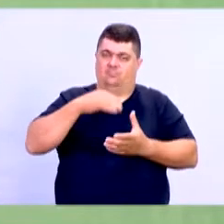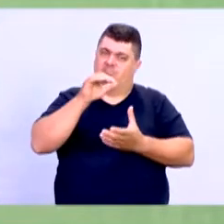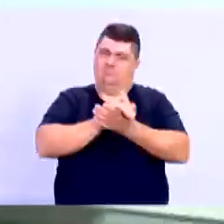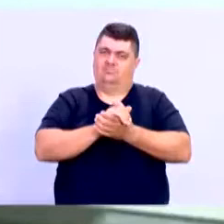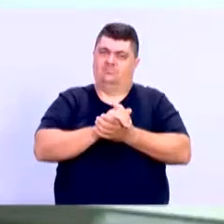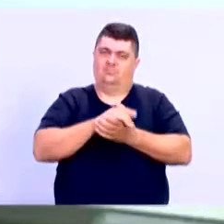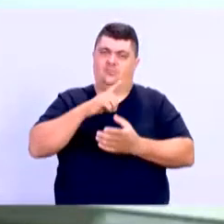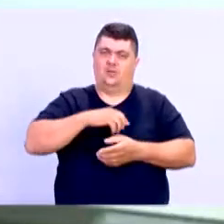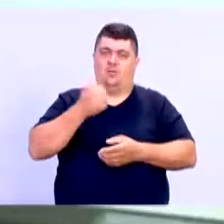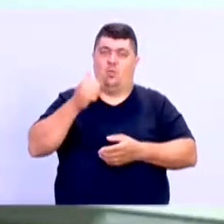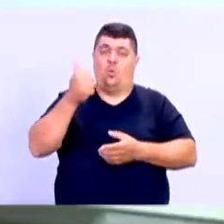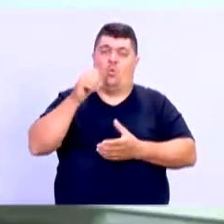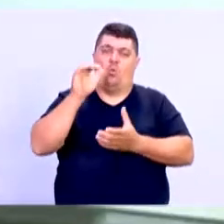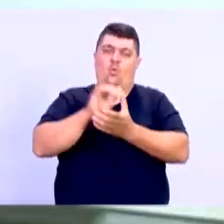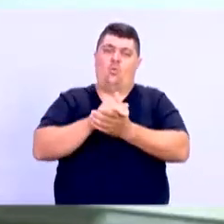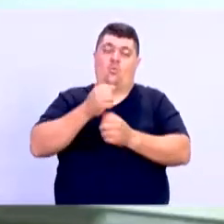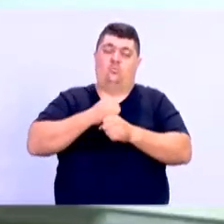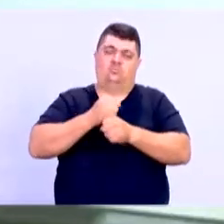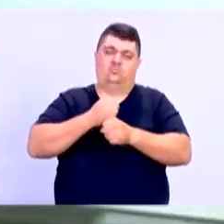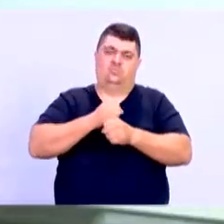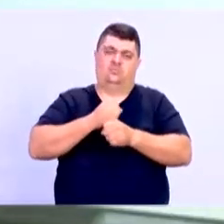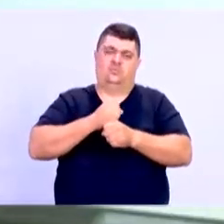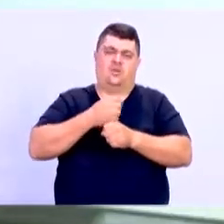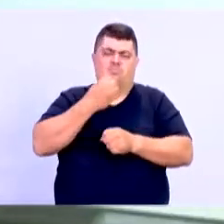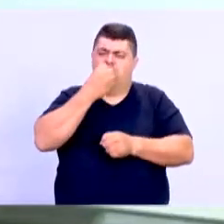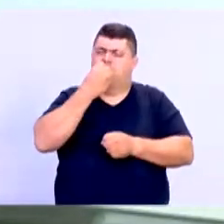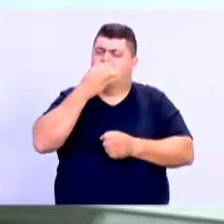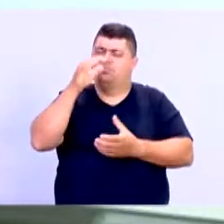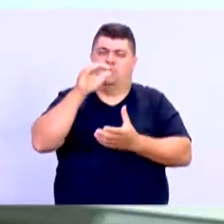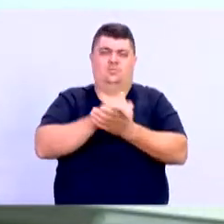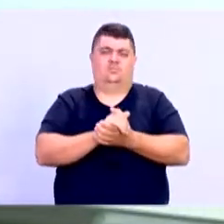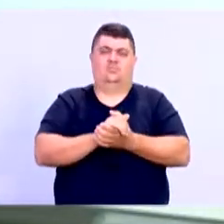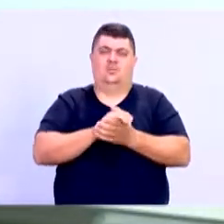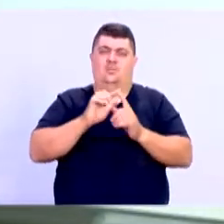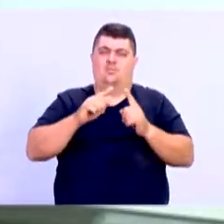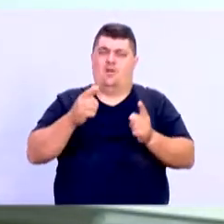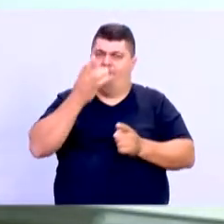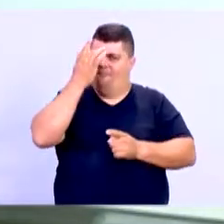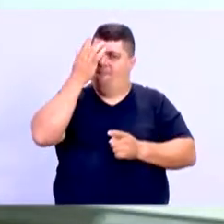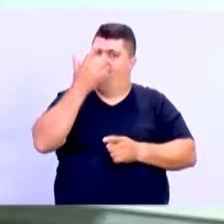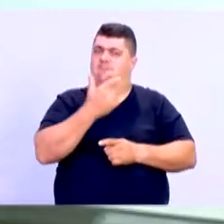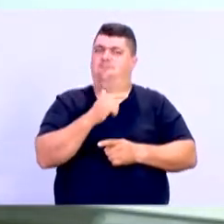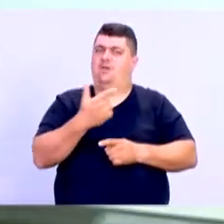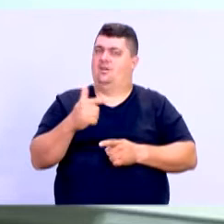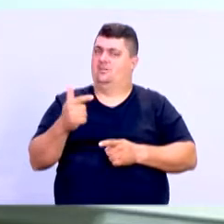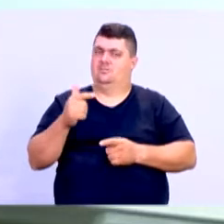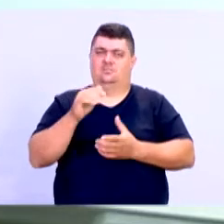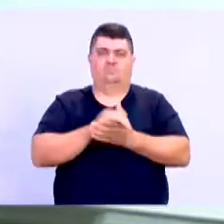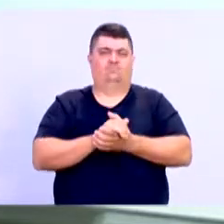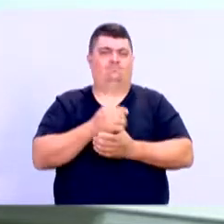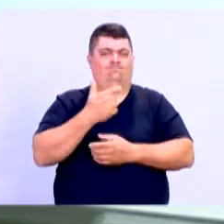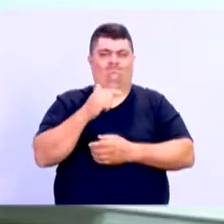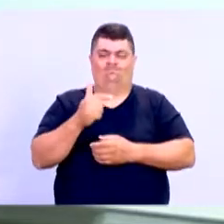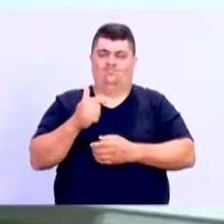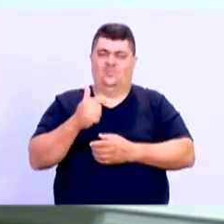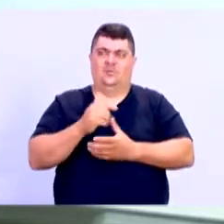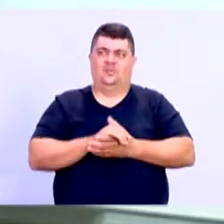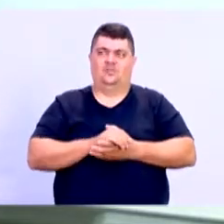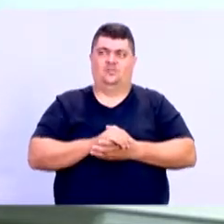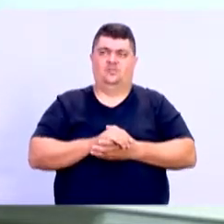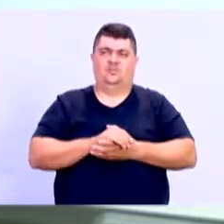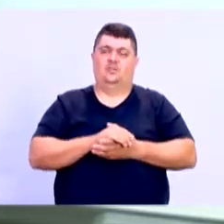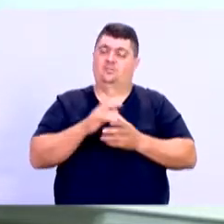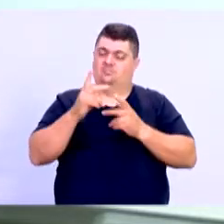casado, tenho 11 anos de casamento e é maravilhoso estar casado. Mas sabemos que não é fácil estar casado, permanecer casado.